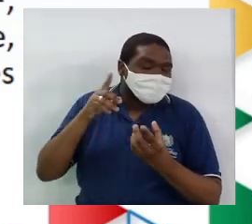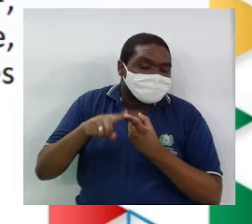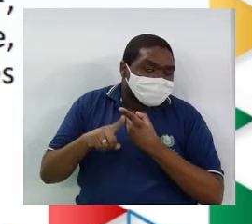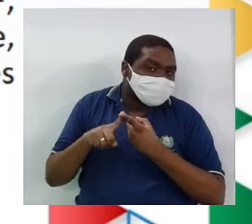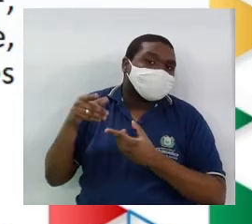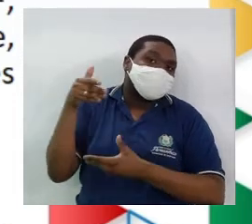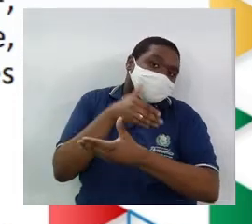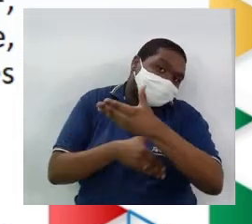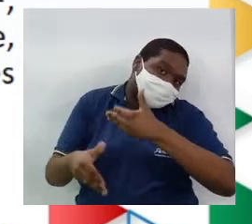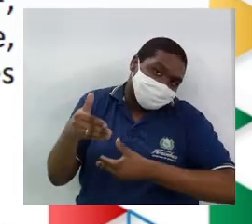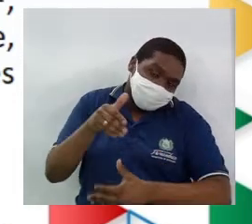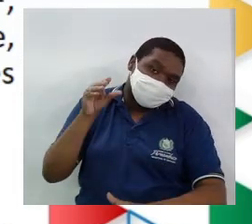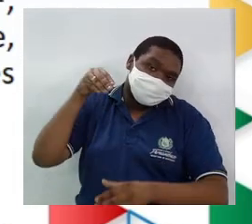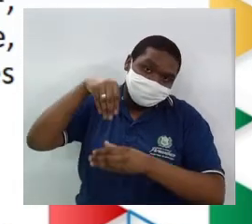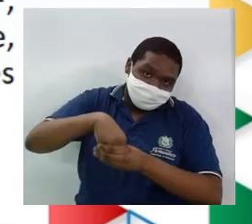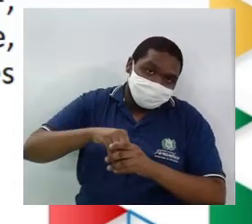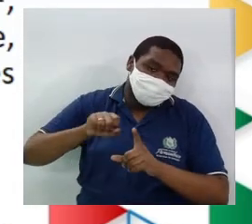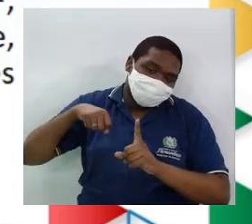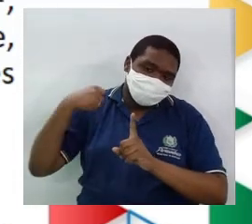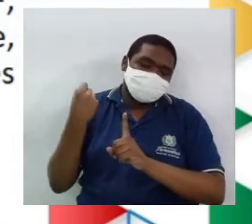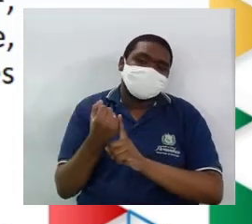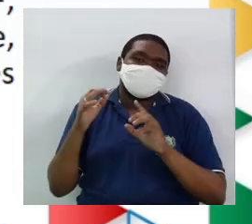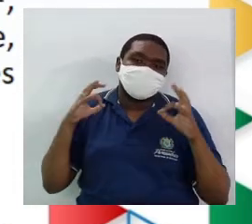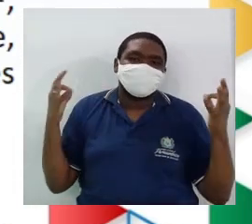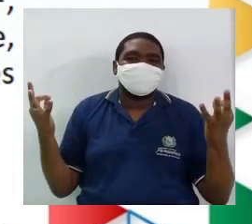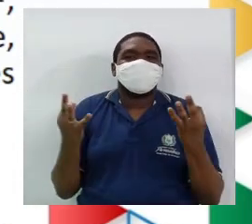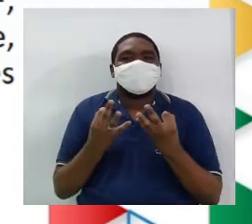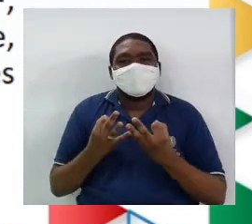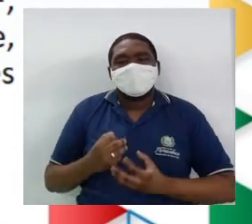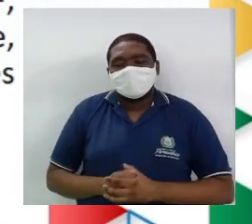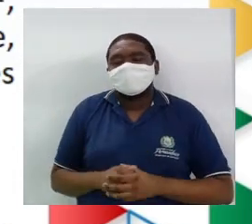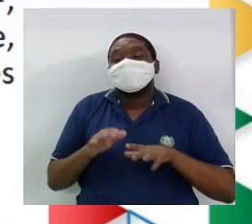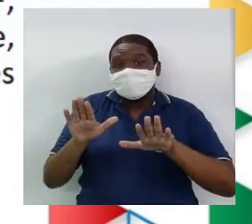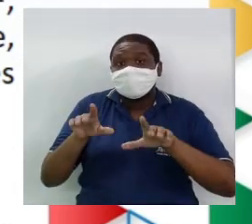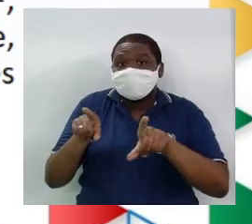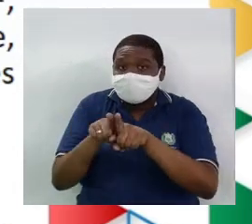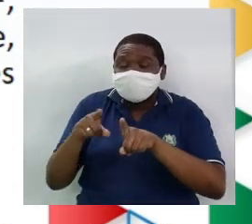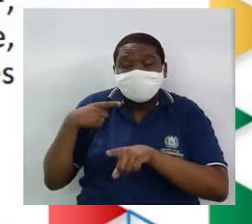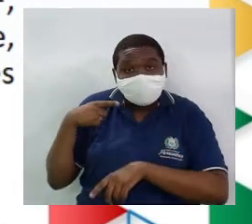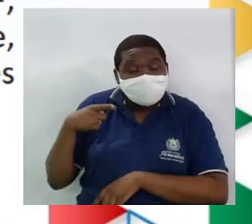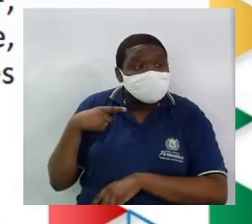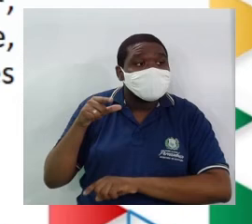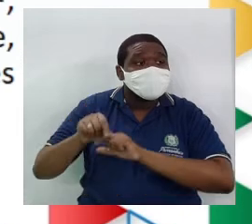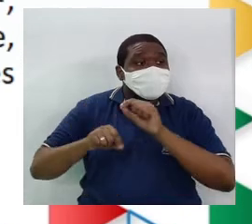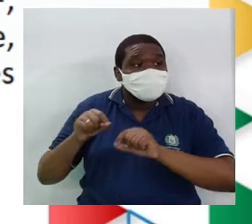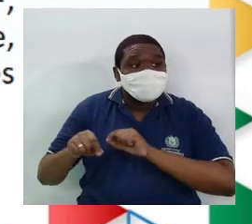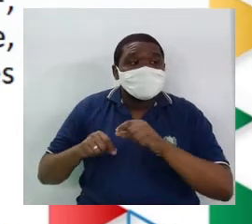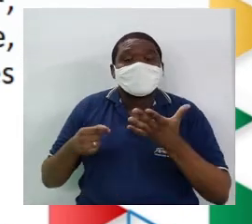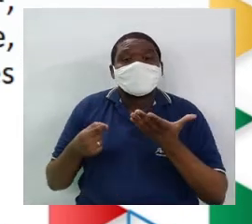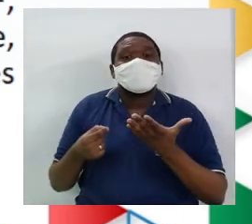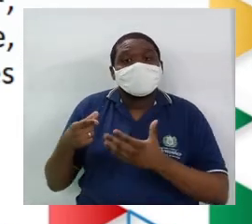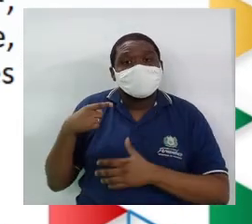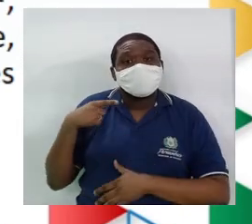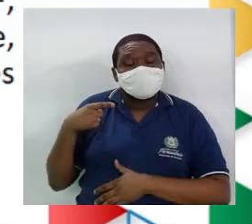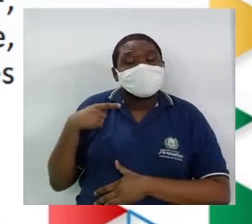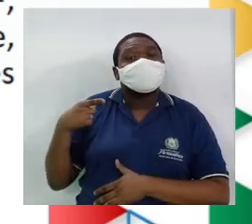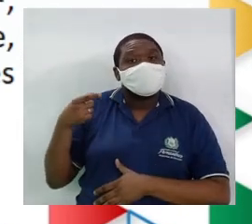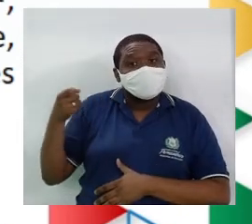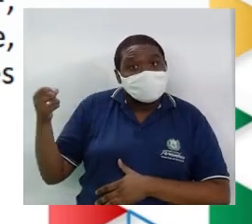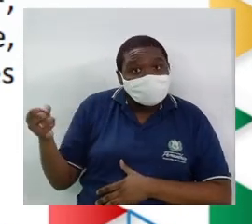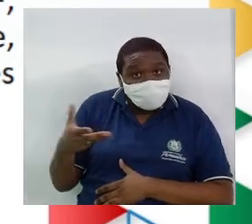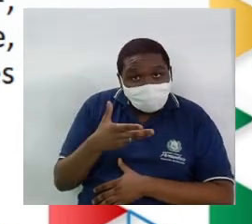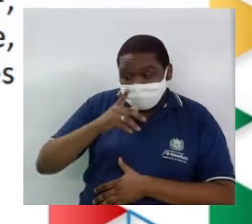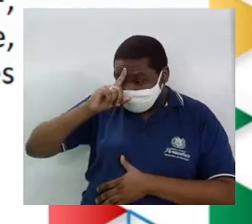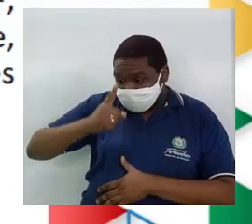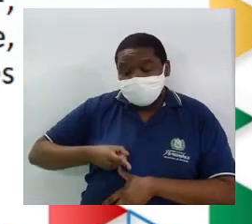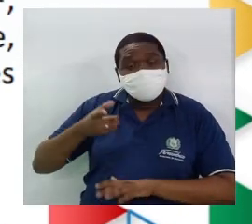efetiva dela na sociedade. Aqui nós temos ainda a bandeira da LBV, é o novo mandamento de